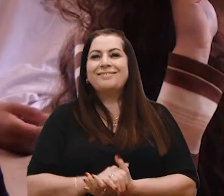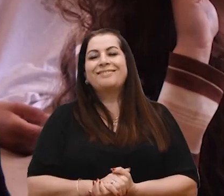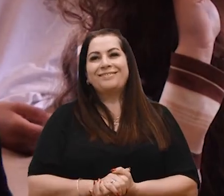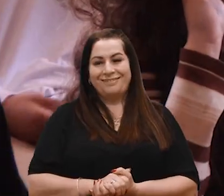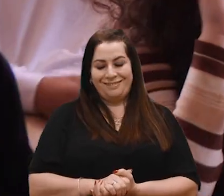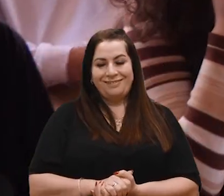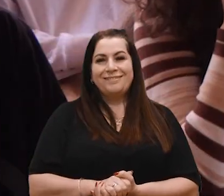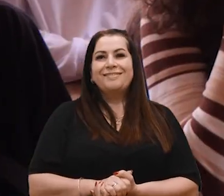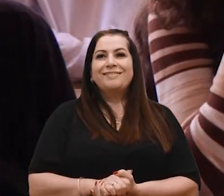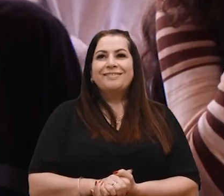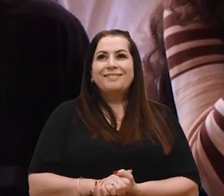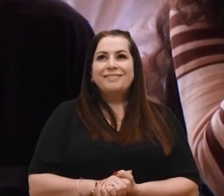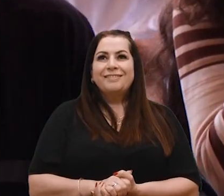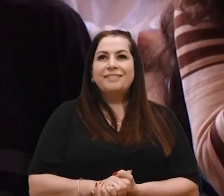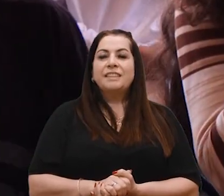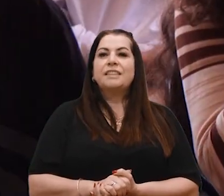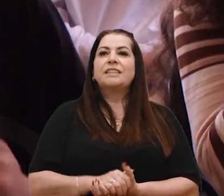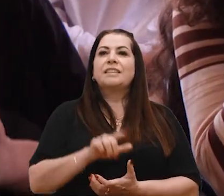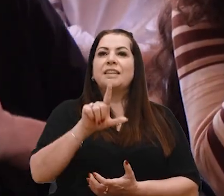Oi, gente.